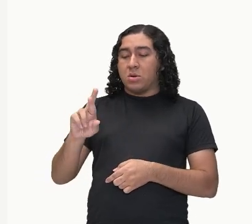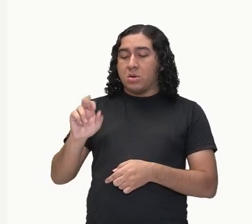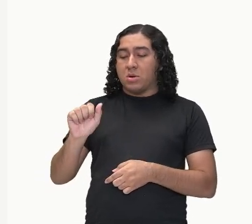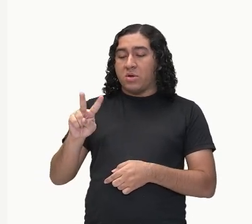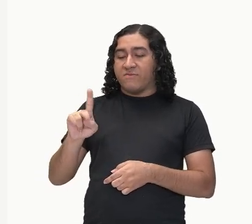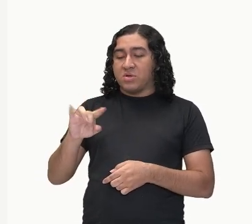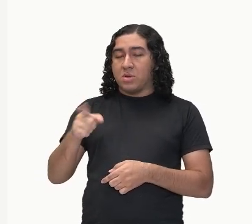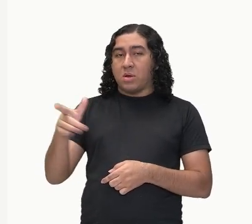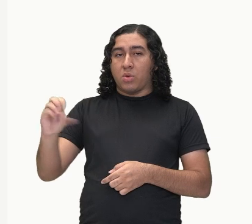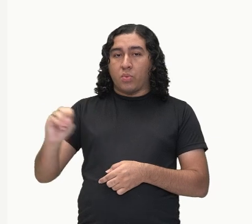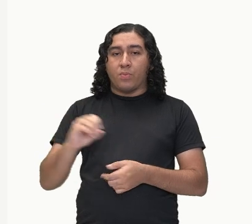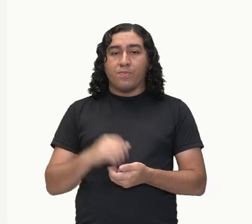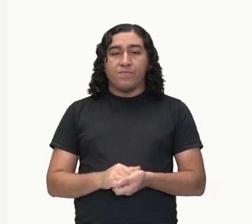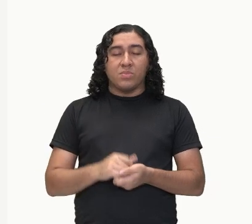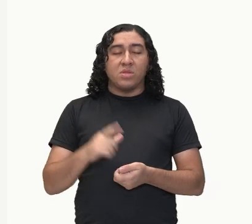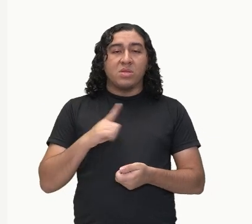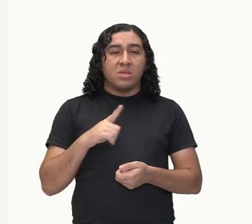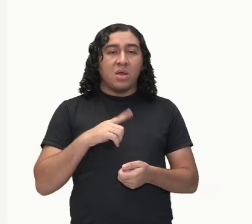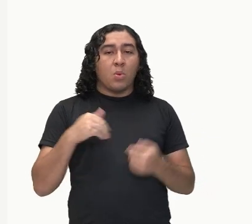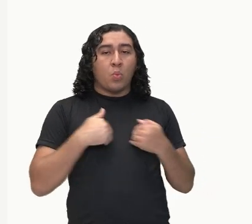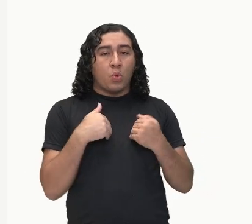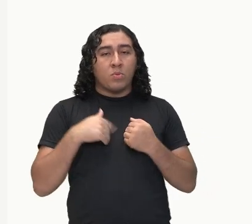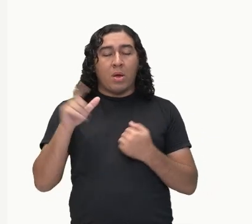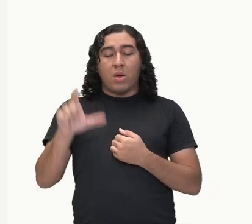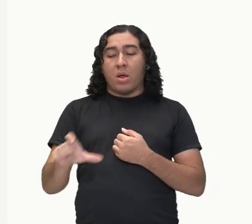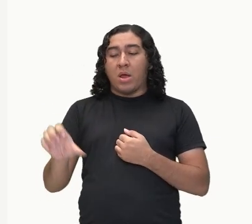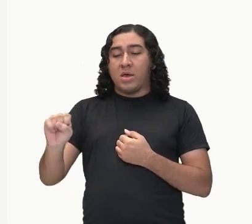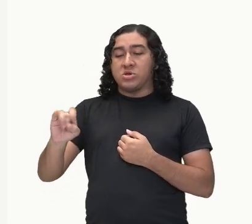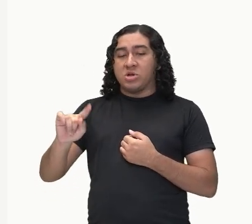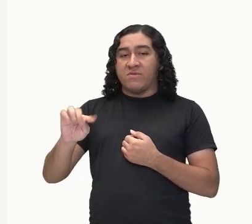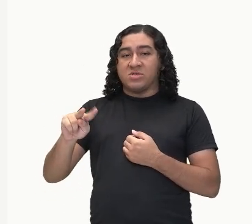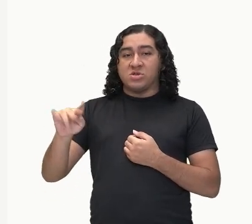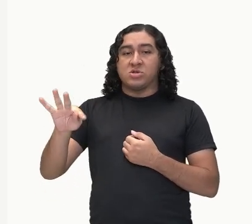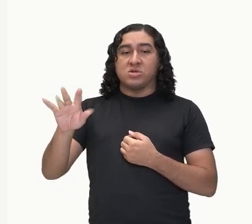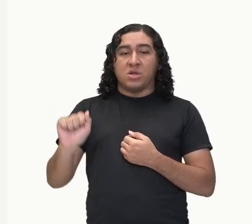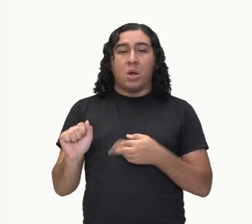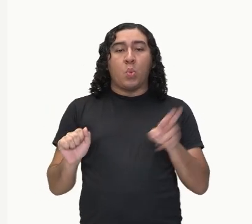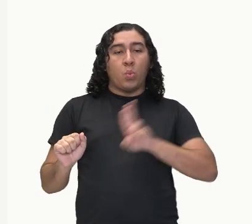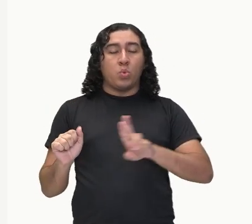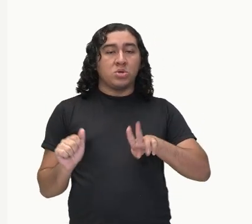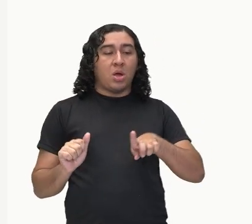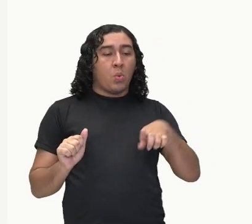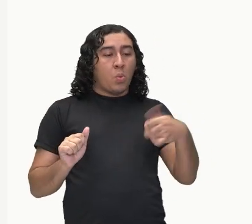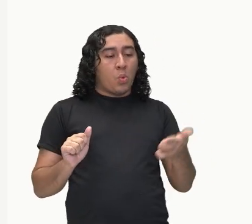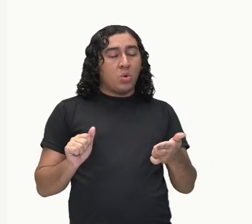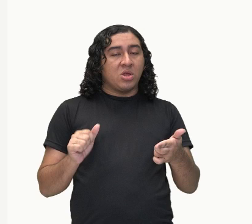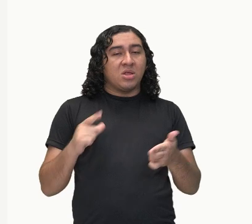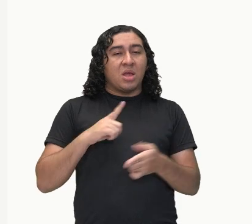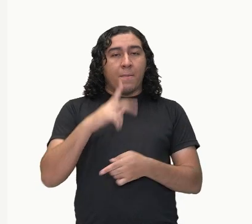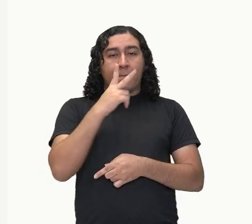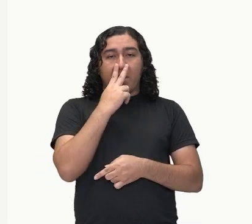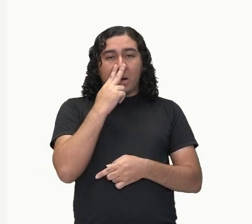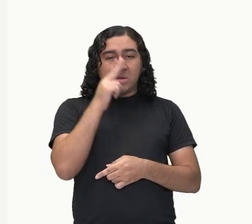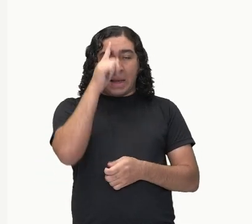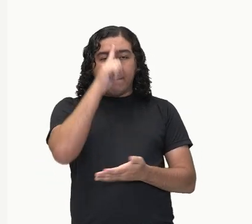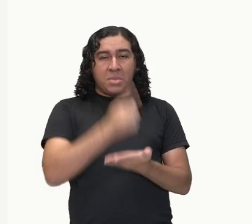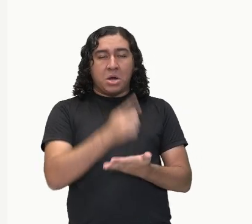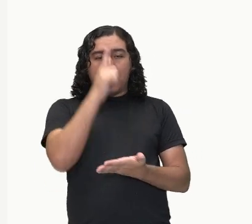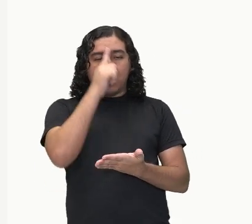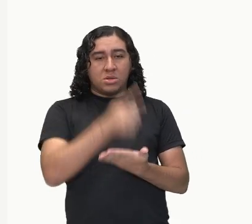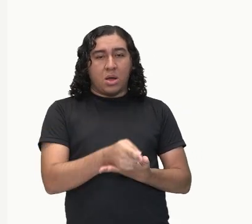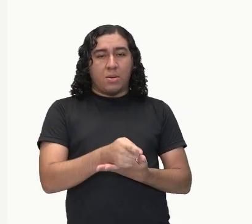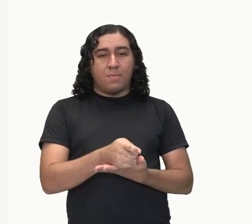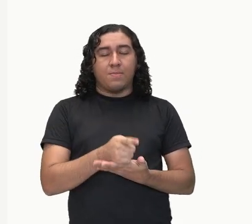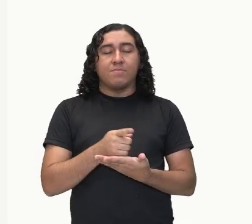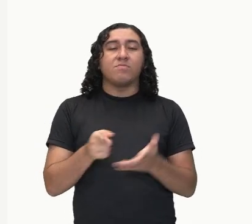ser a escravagista, utiliza a outra, que vai ser o seu escravo, uma relação de escravagista e escravo,